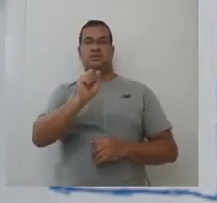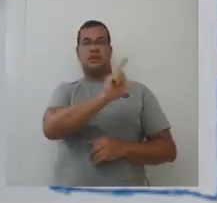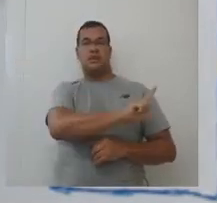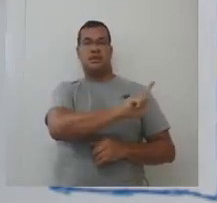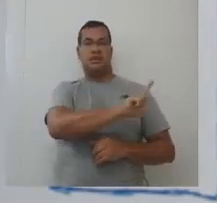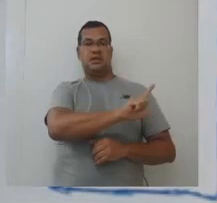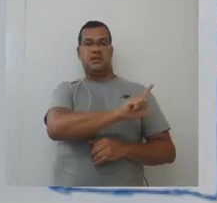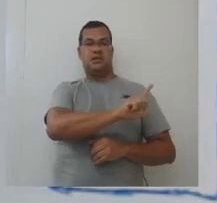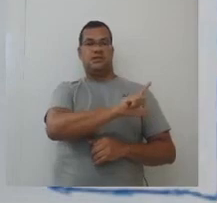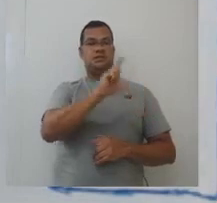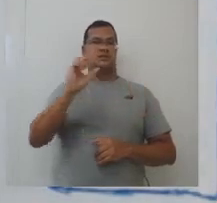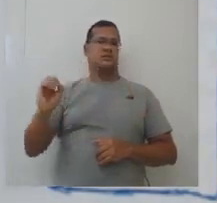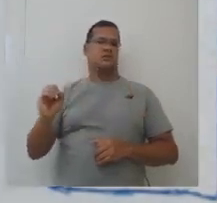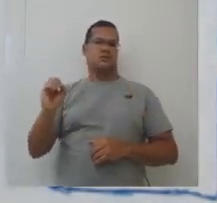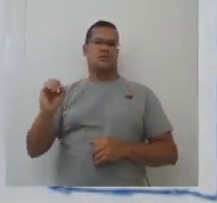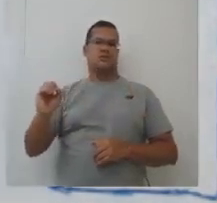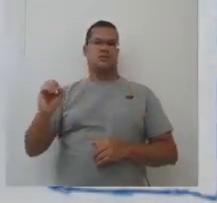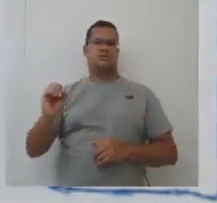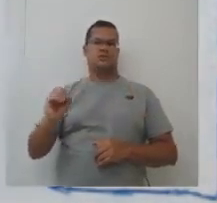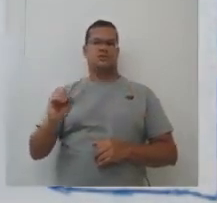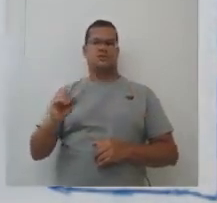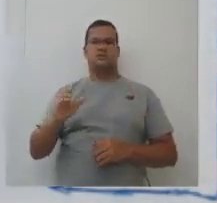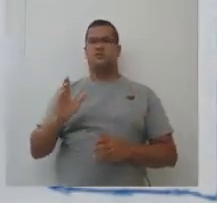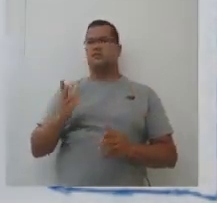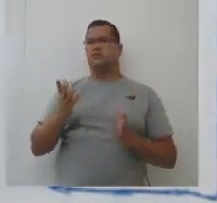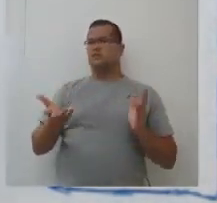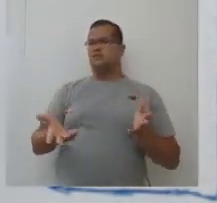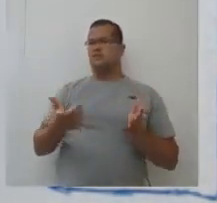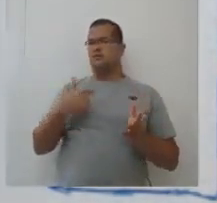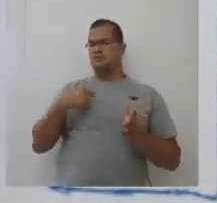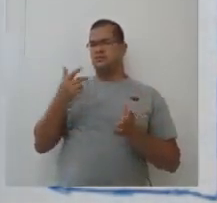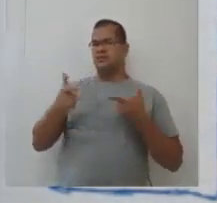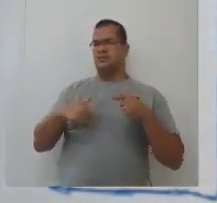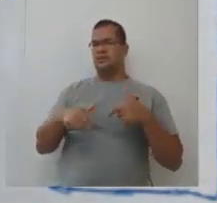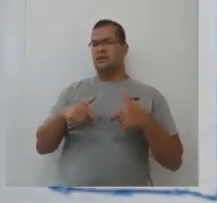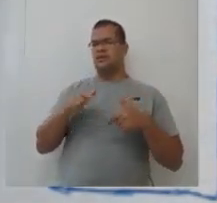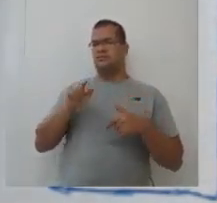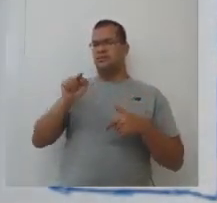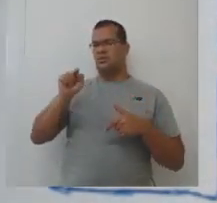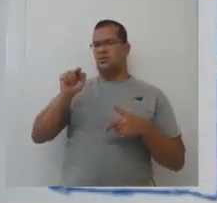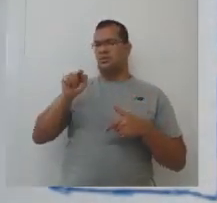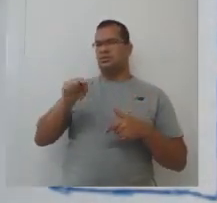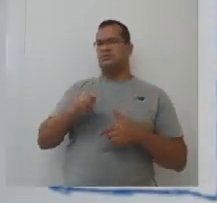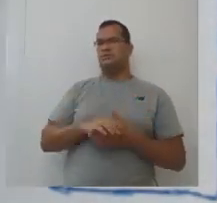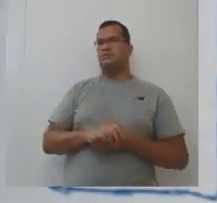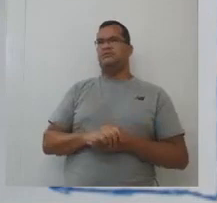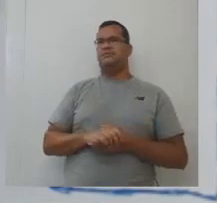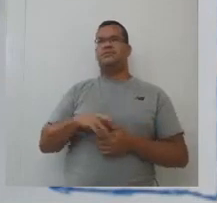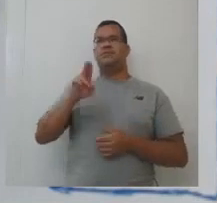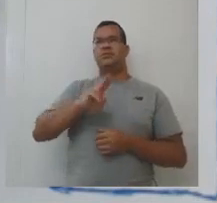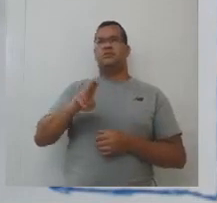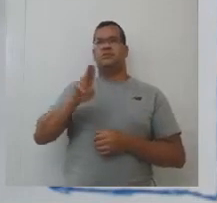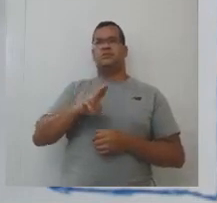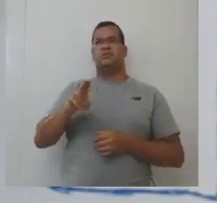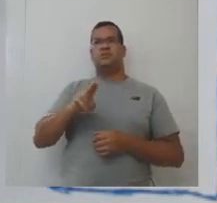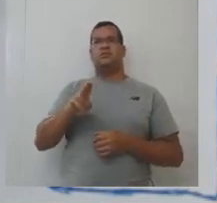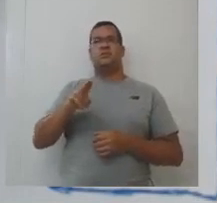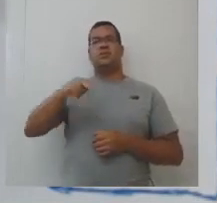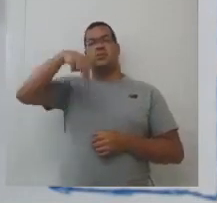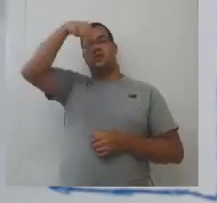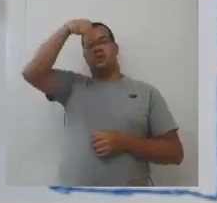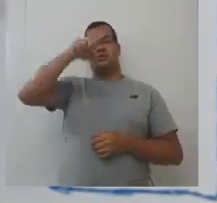leste e oeste. Vamos trabalhar com esse referencial aqui, gente. Norte,